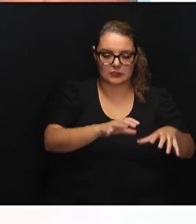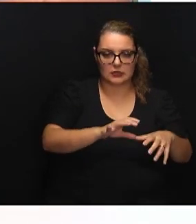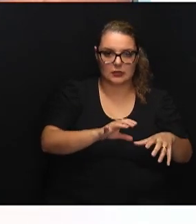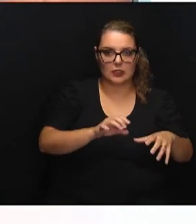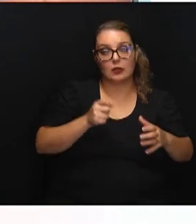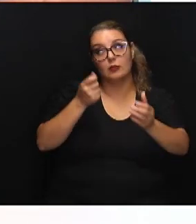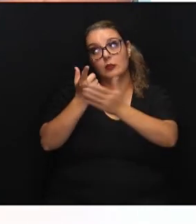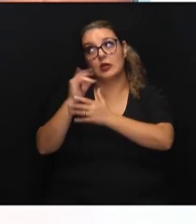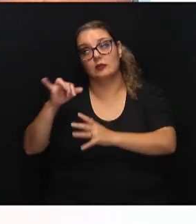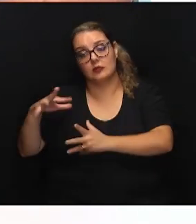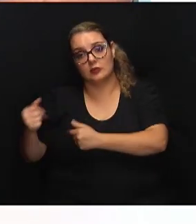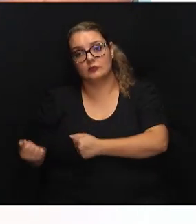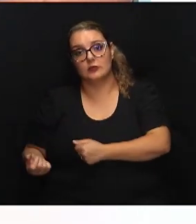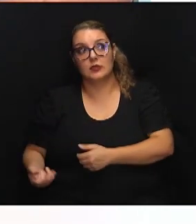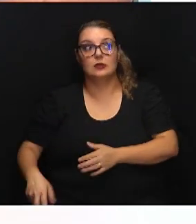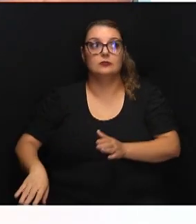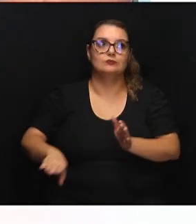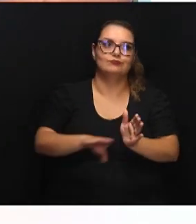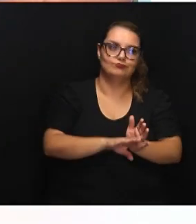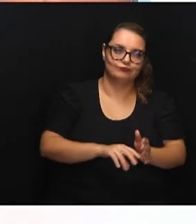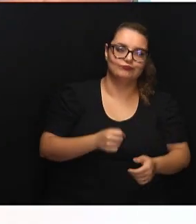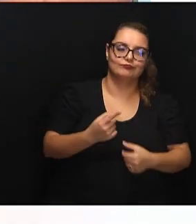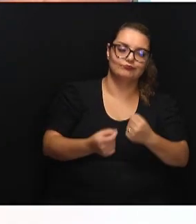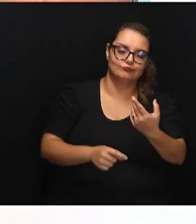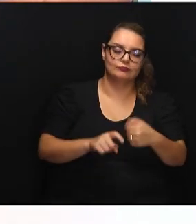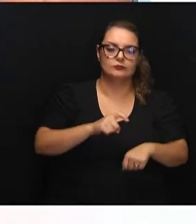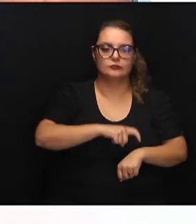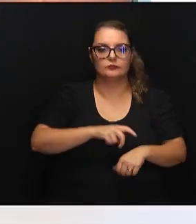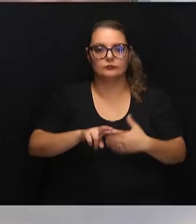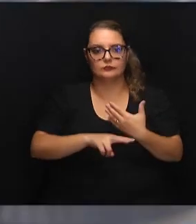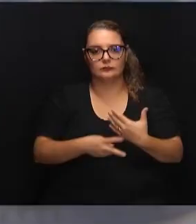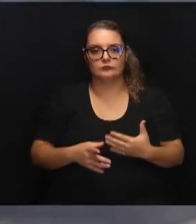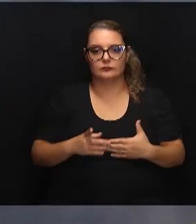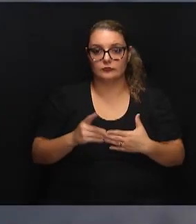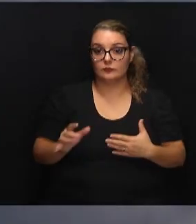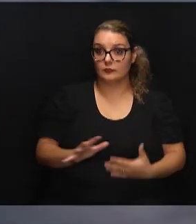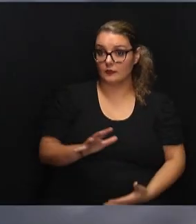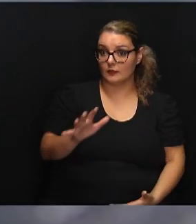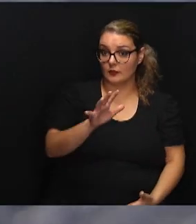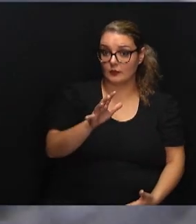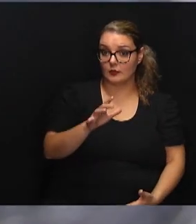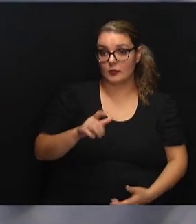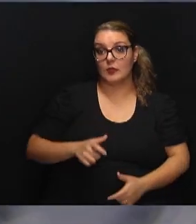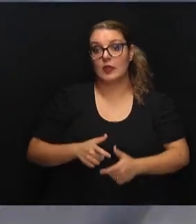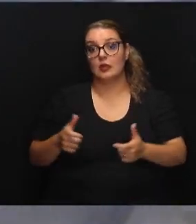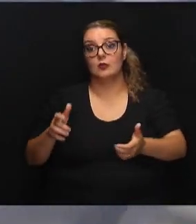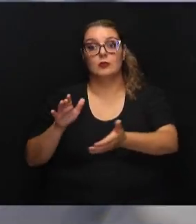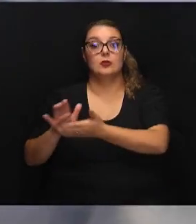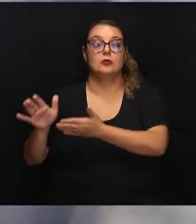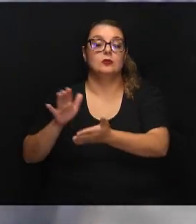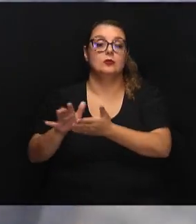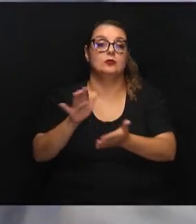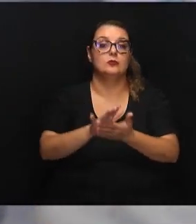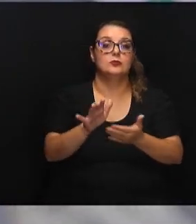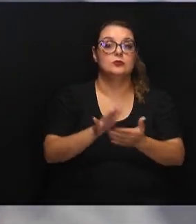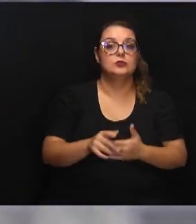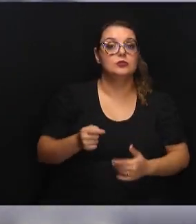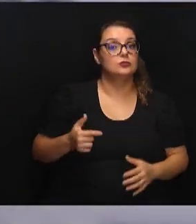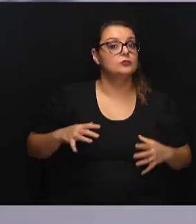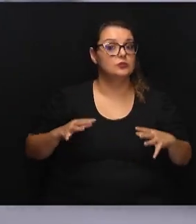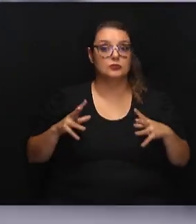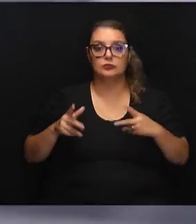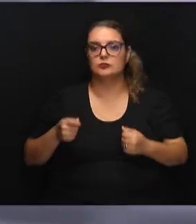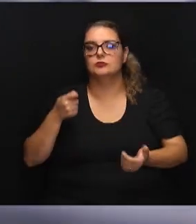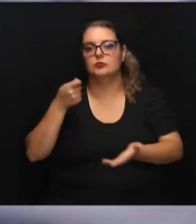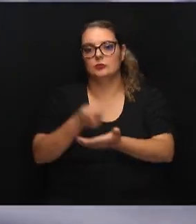vai chegar. Então, assim, quando o dólar sobe, aumenta o custo de quase tudo que nós consumimos.